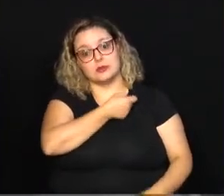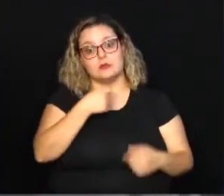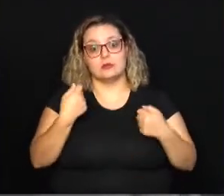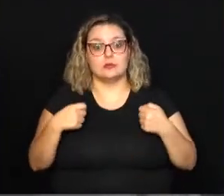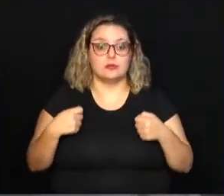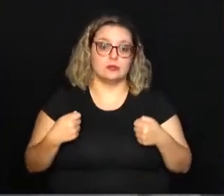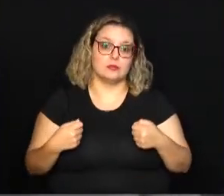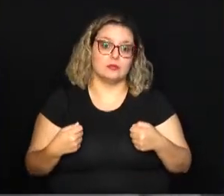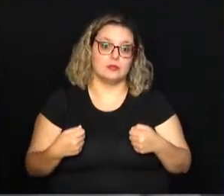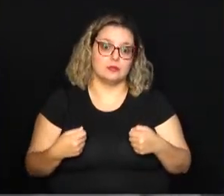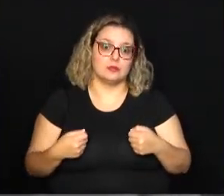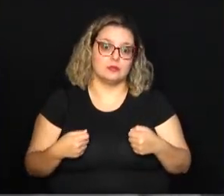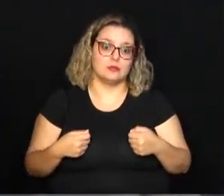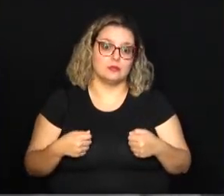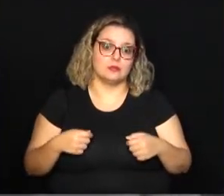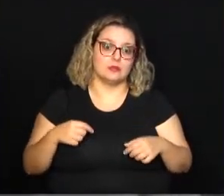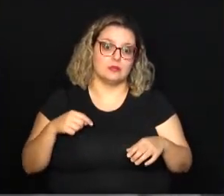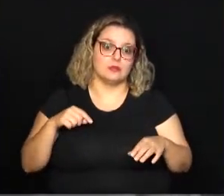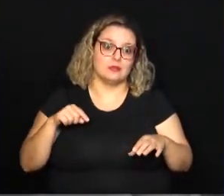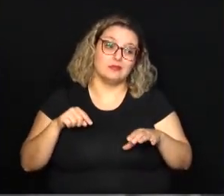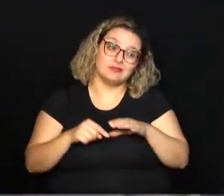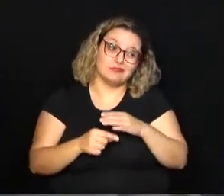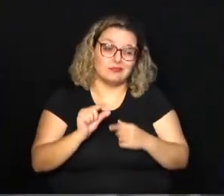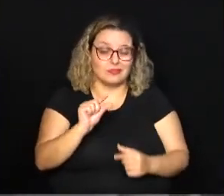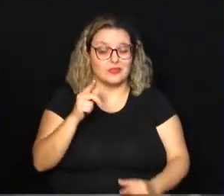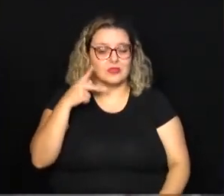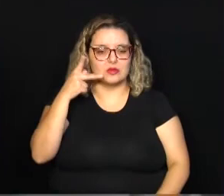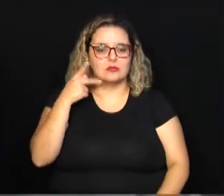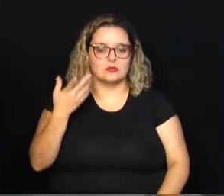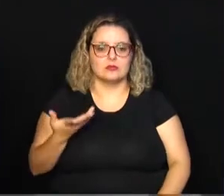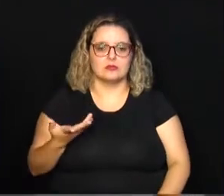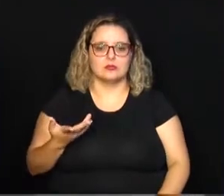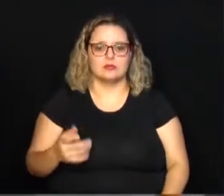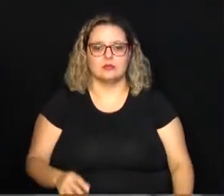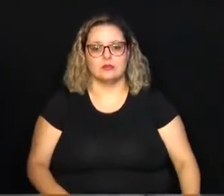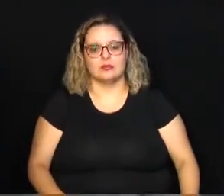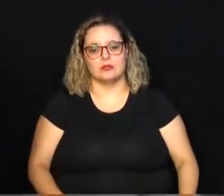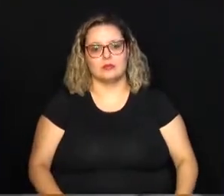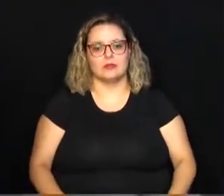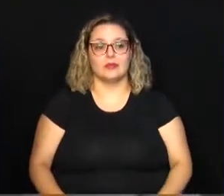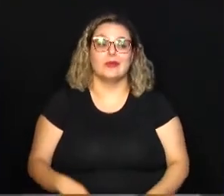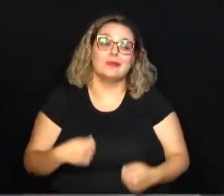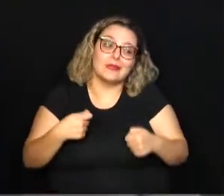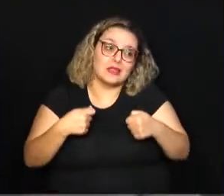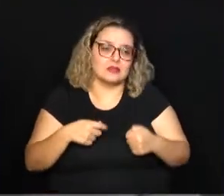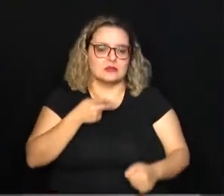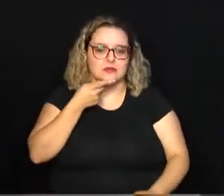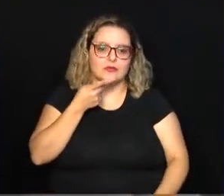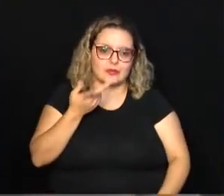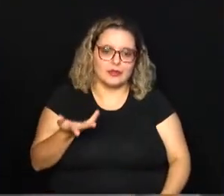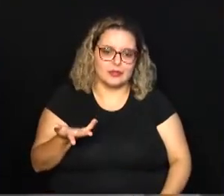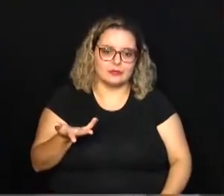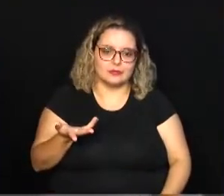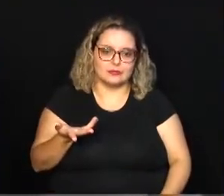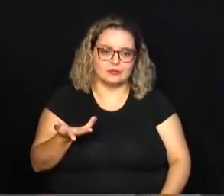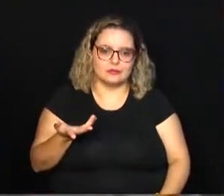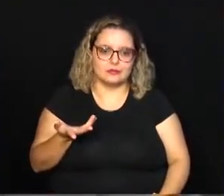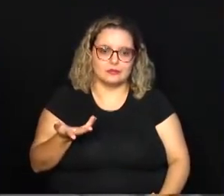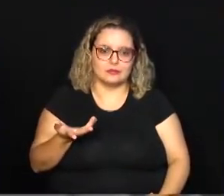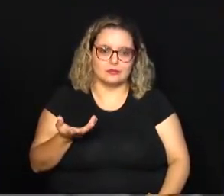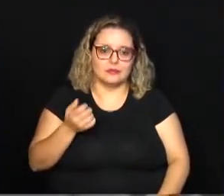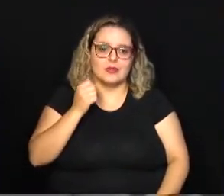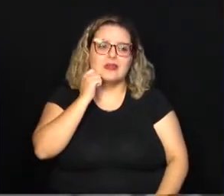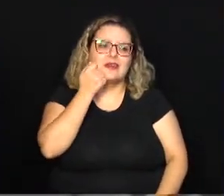E também sem entrar em política, mas aproveitando o ensejo. Também eu não suporto não falar disso daqui. Se aplica em ciência